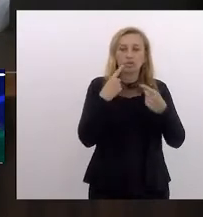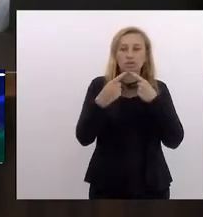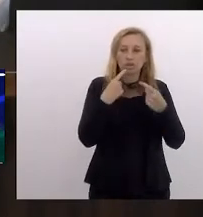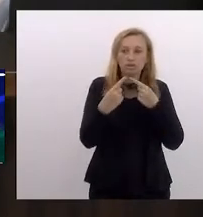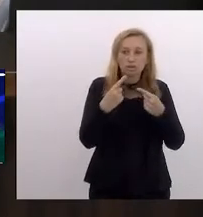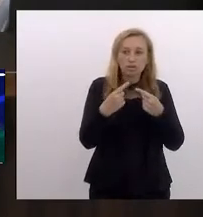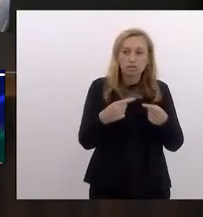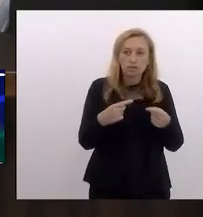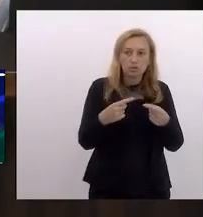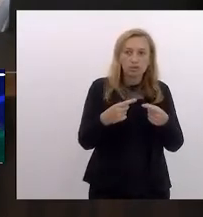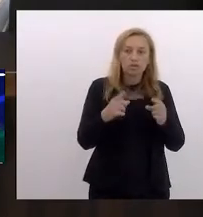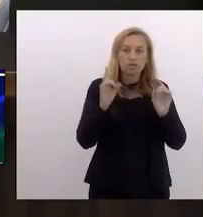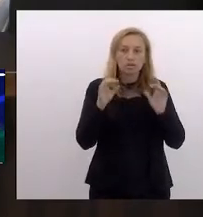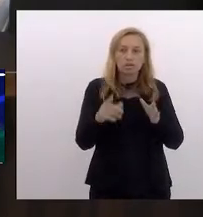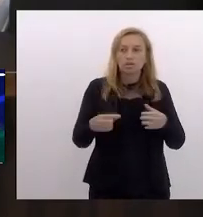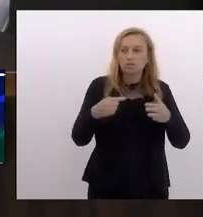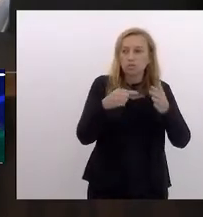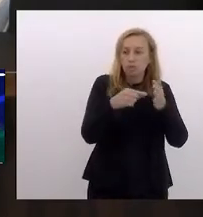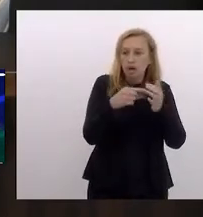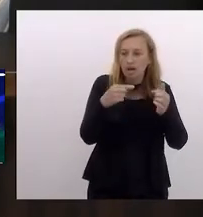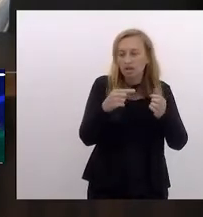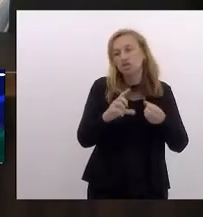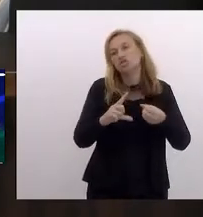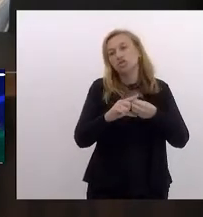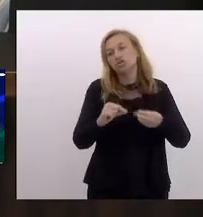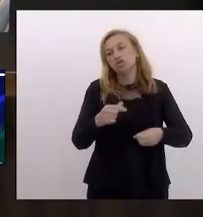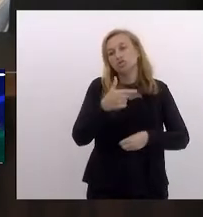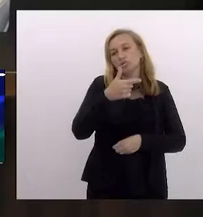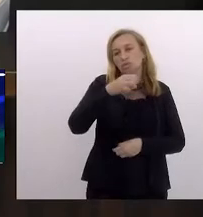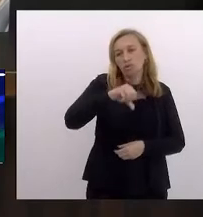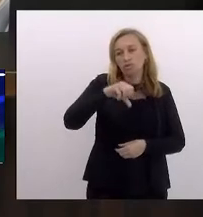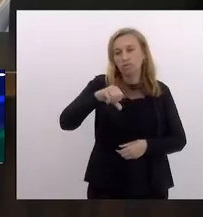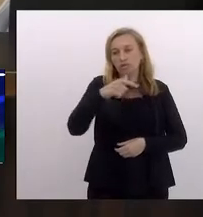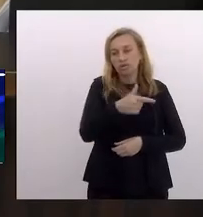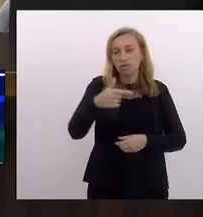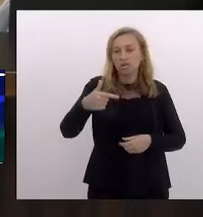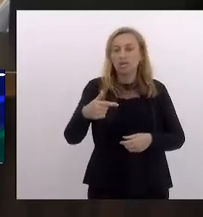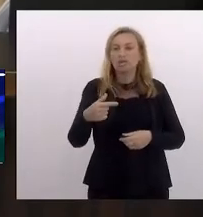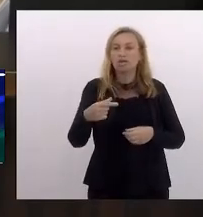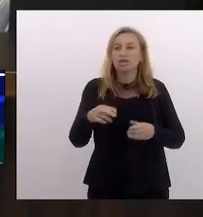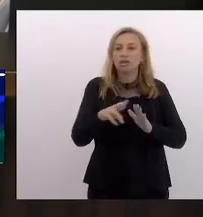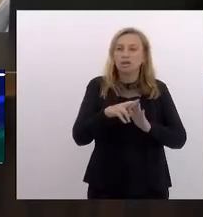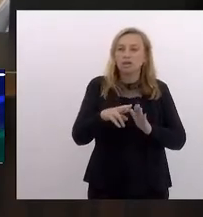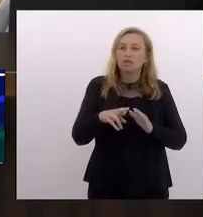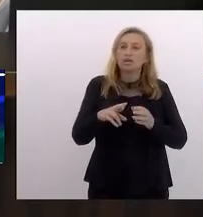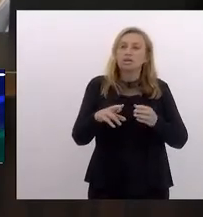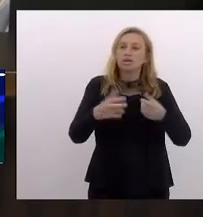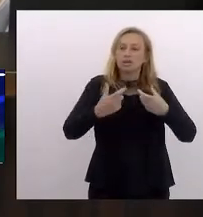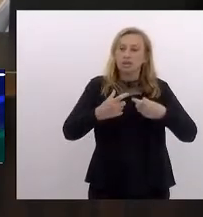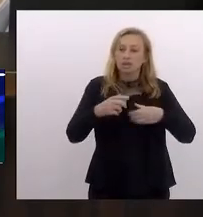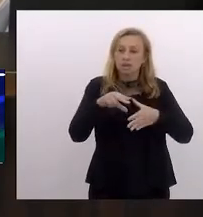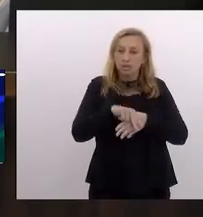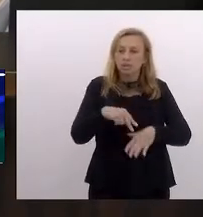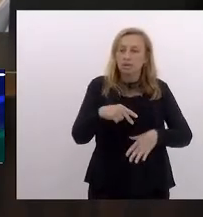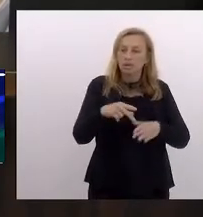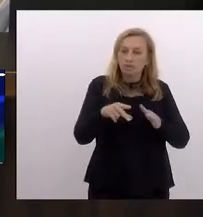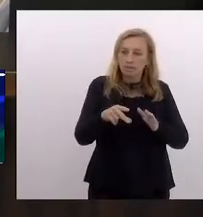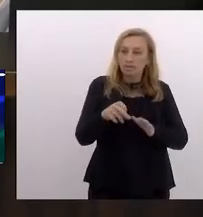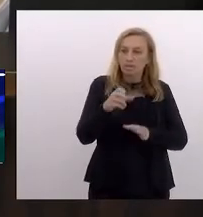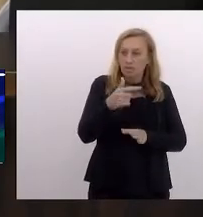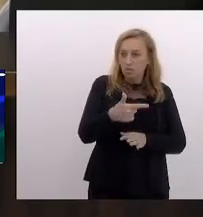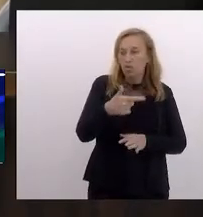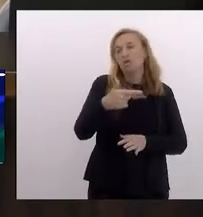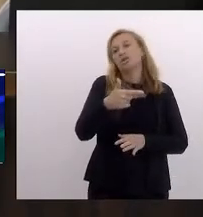sujeitas às disposições especiais de acordo com o artigo 92 80 ela proposta de emenda condicional número 59 de 21 de autoria da deputada Rosane prédio